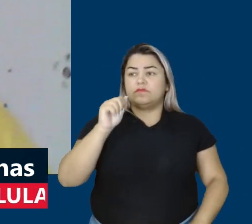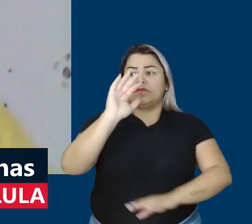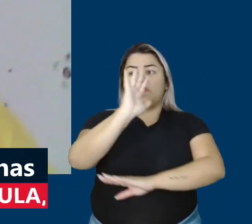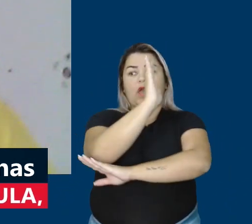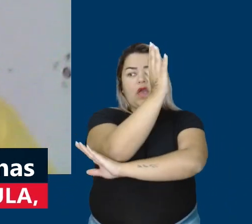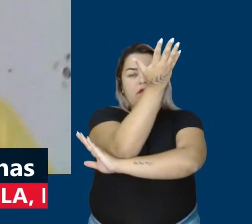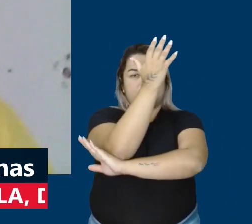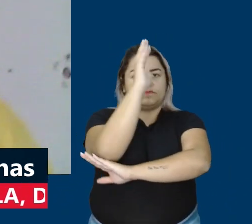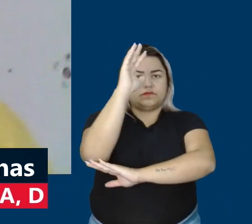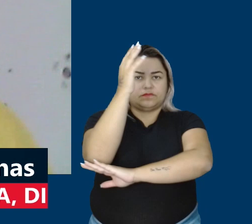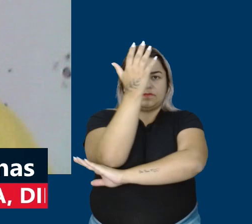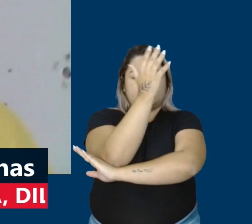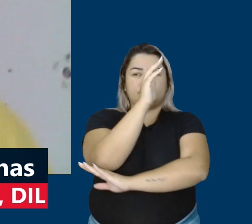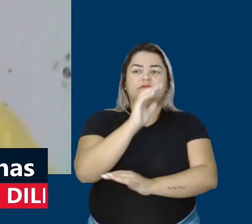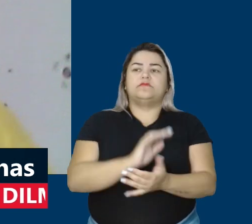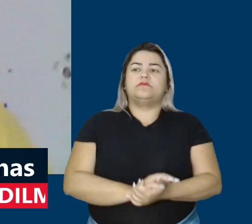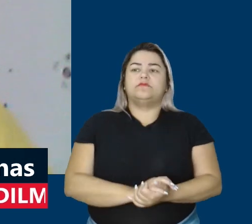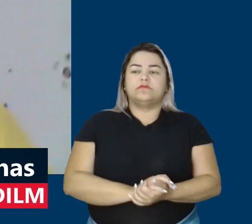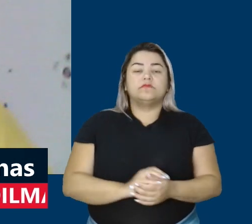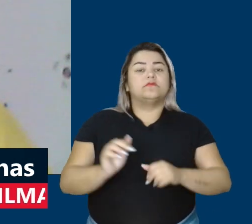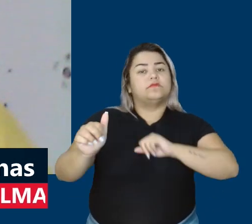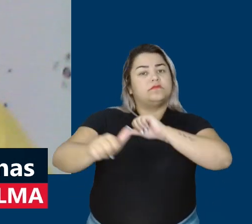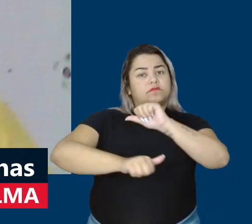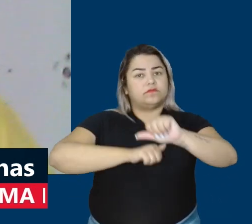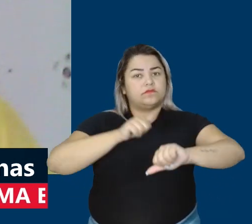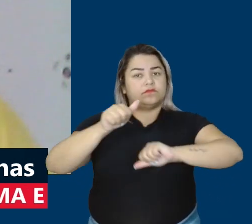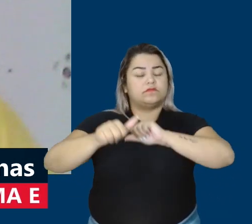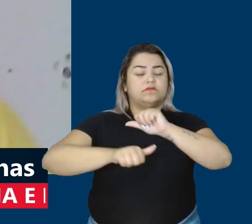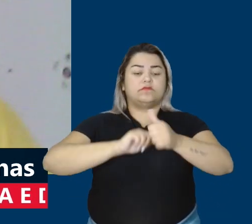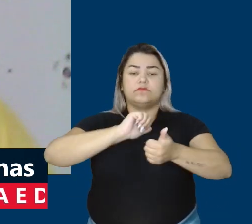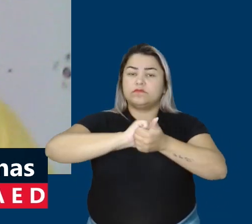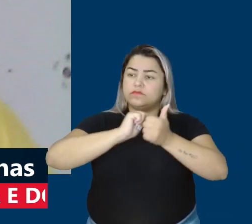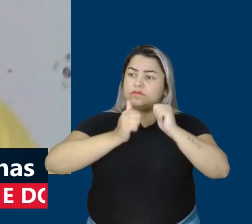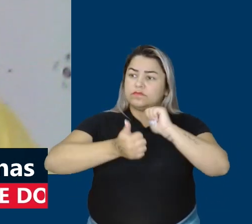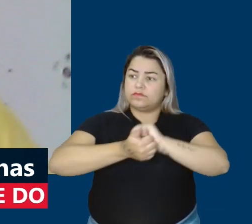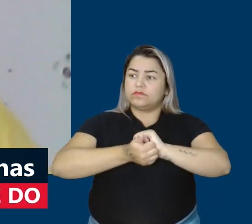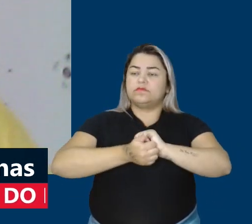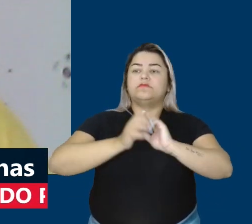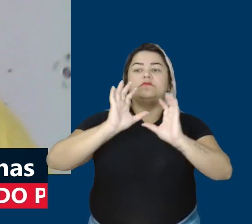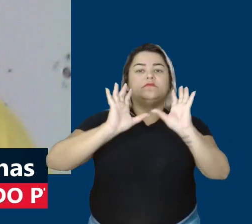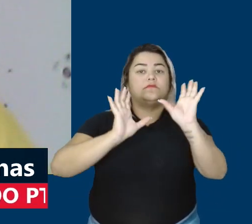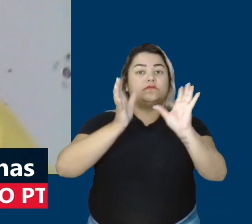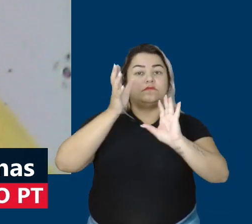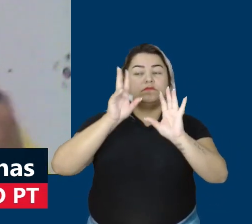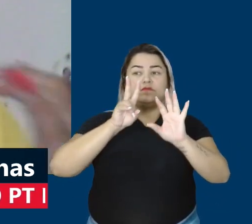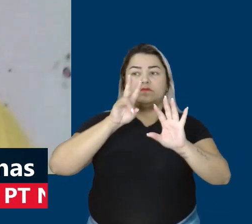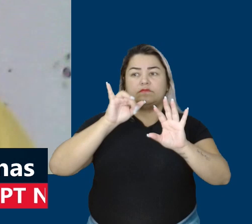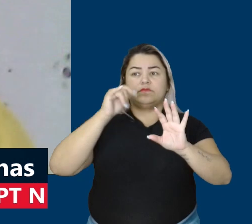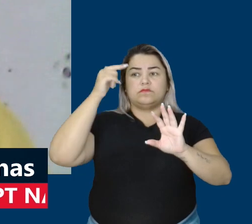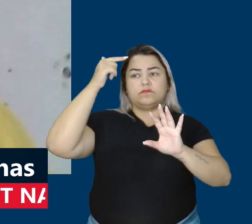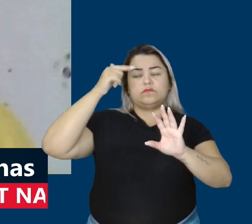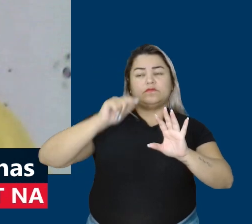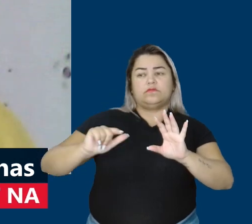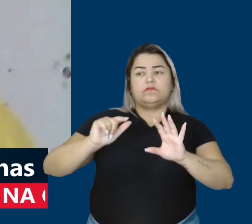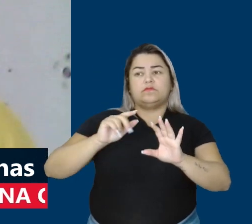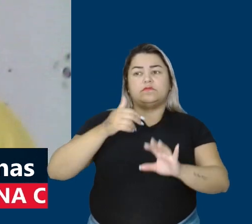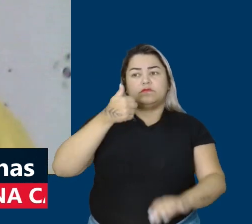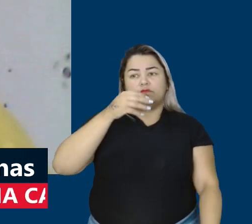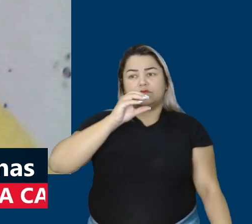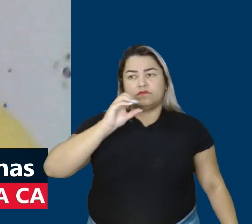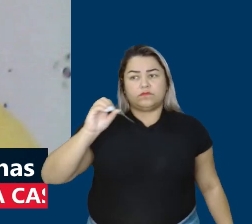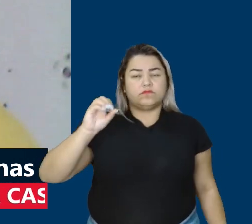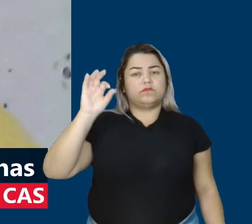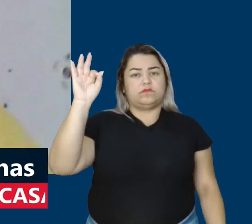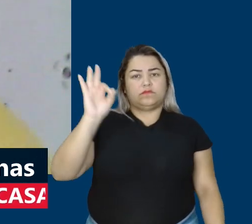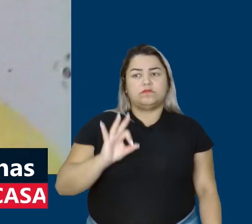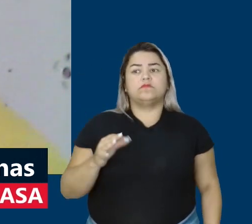gente atenue as mudanças climáticas. Não que a gente vai conseguir resolver 100%, mas a